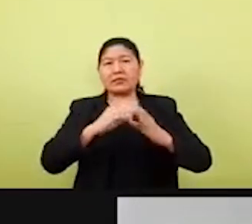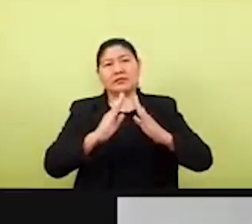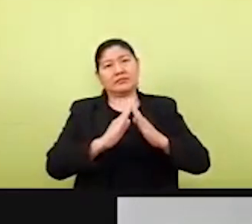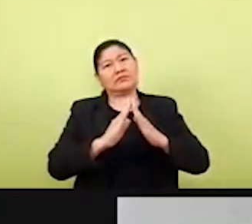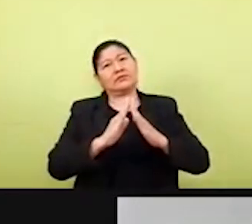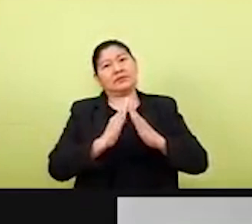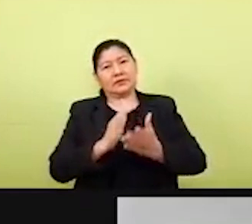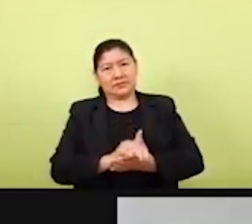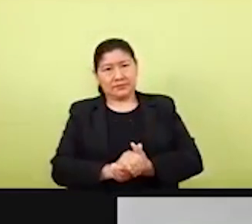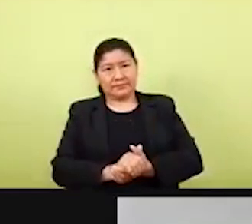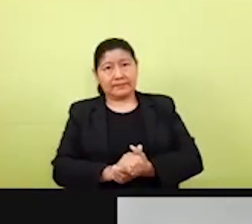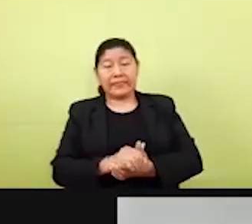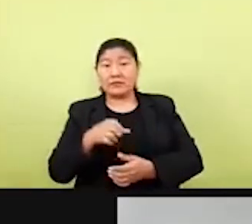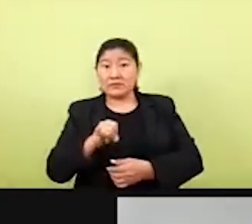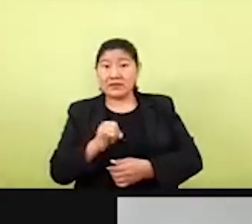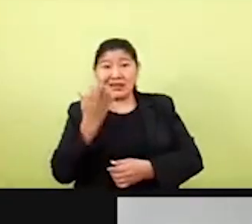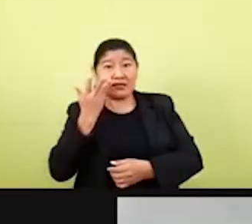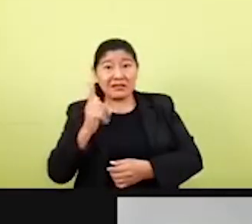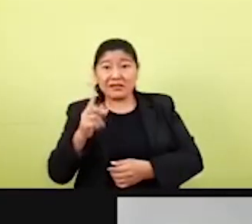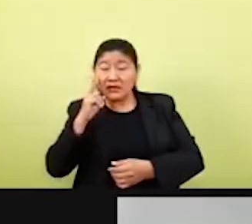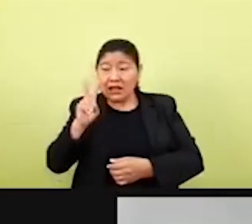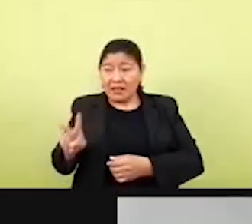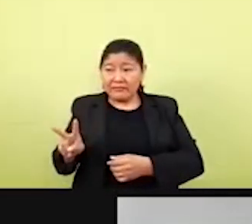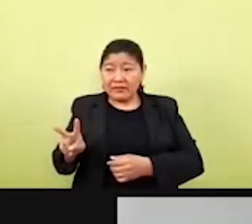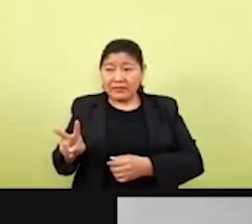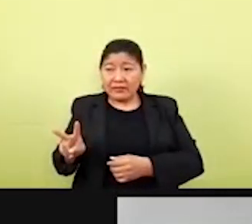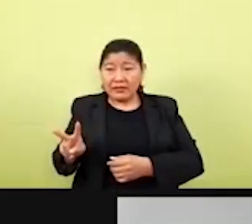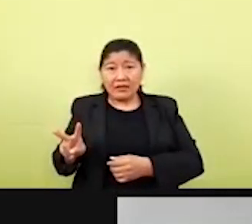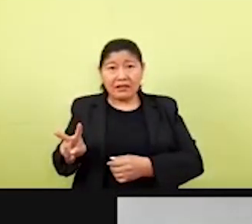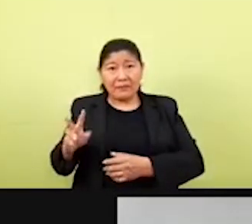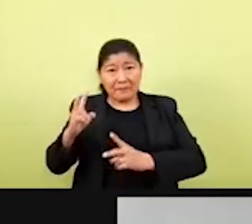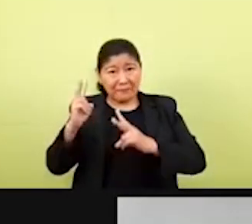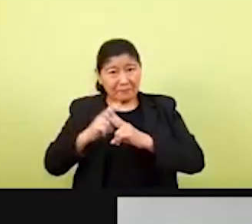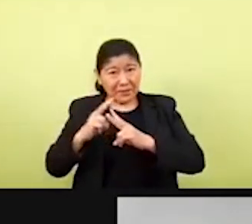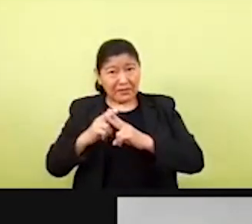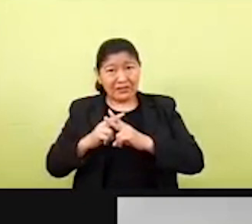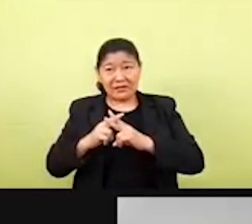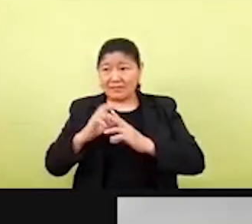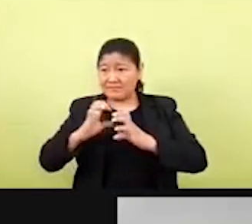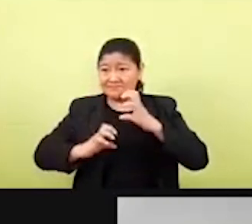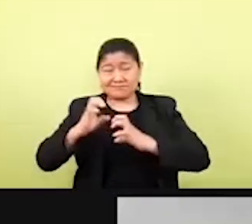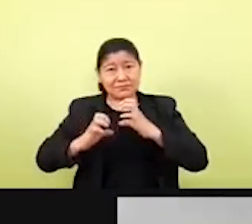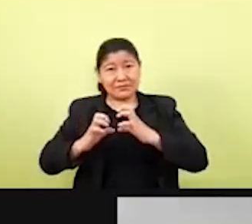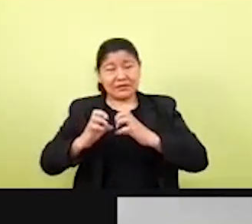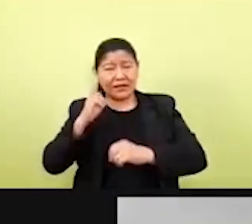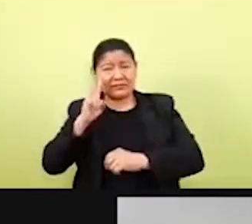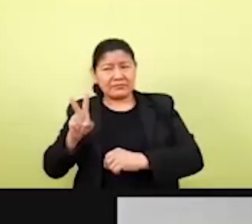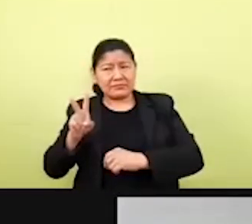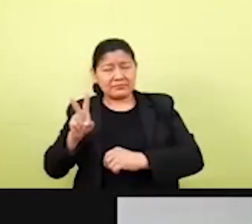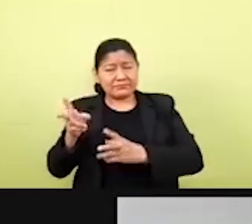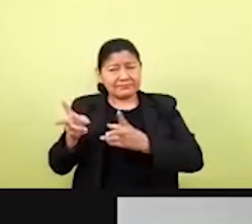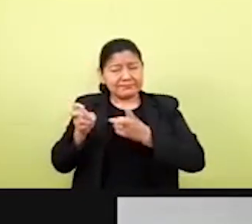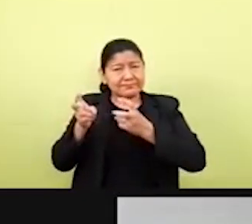está vivendo isso, dificilmente ela vai expressar algumas coisas, algumas falas, né, nas suas